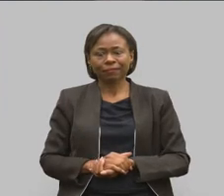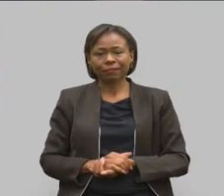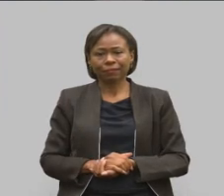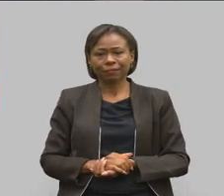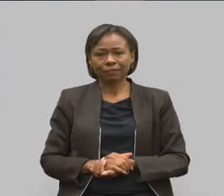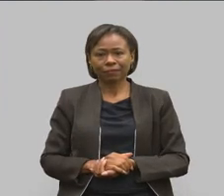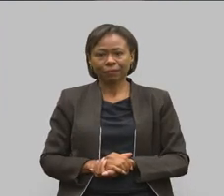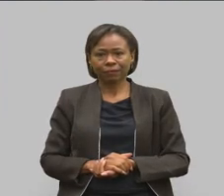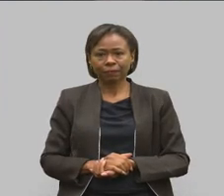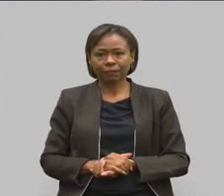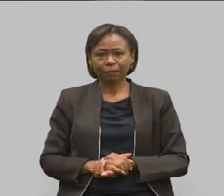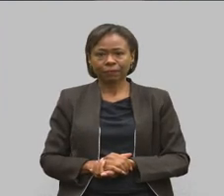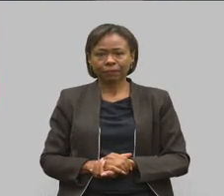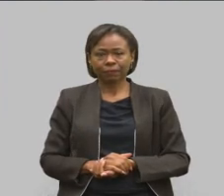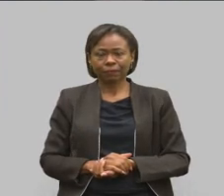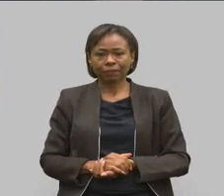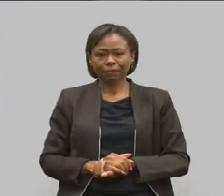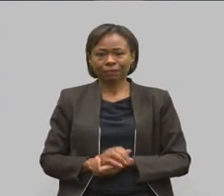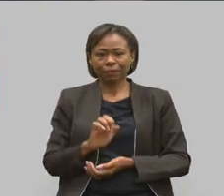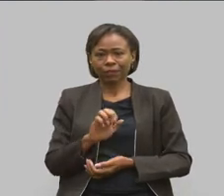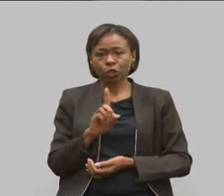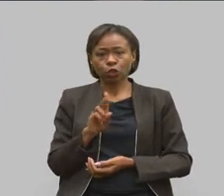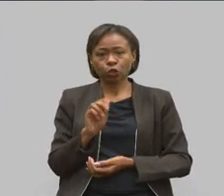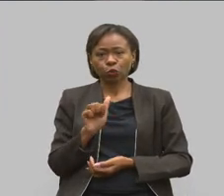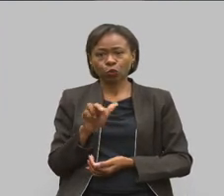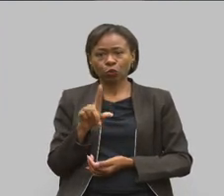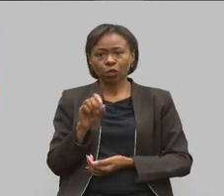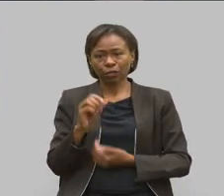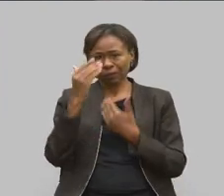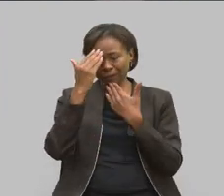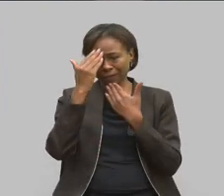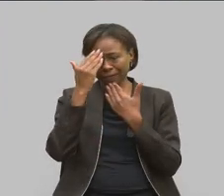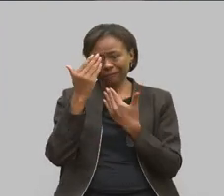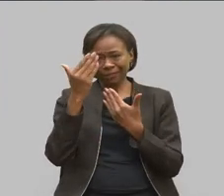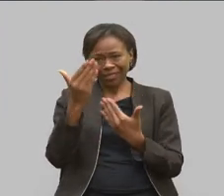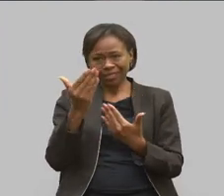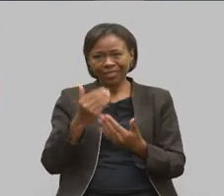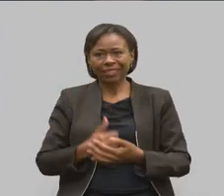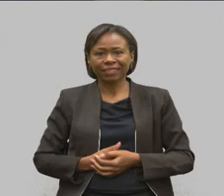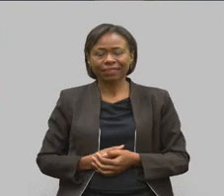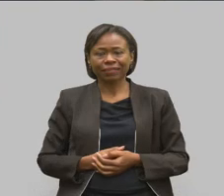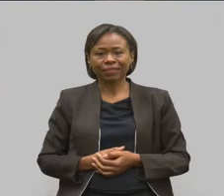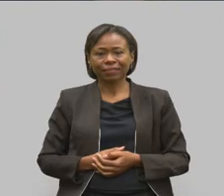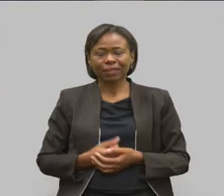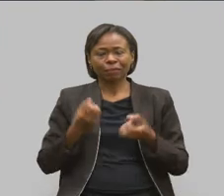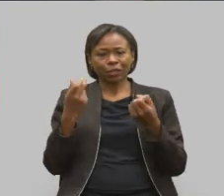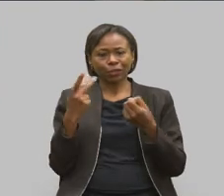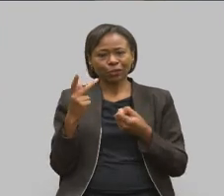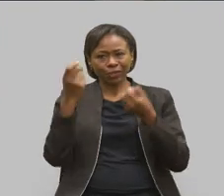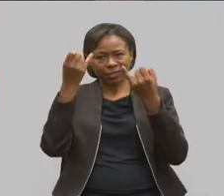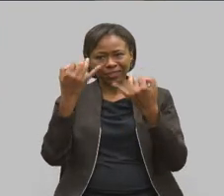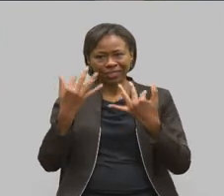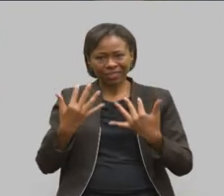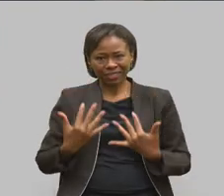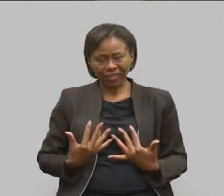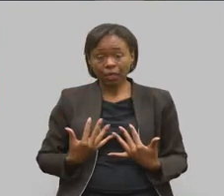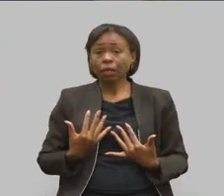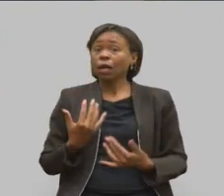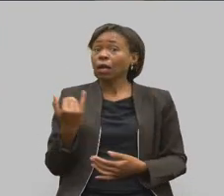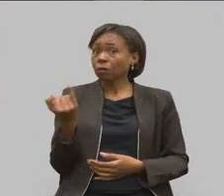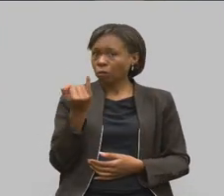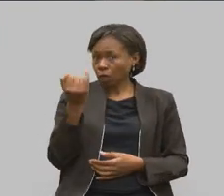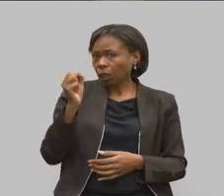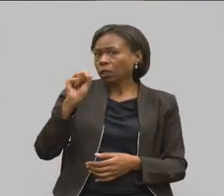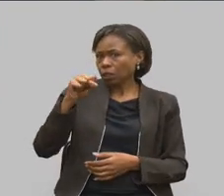todos Obrigado Eduardo paulinelli pela sua são muito importante o